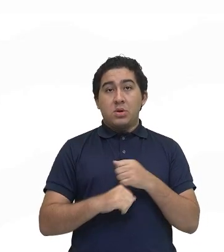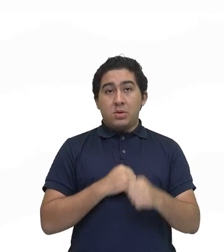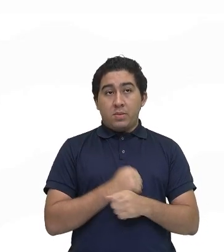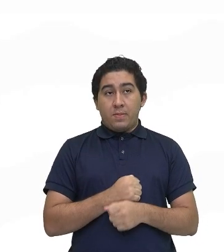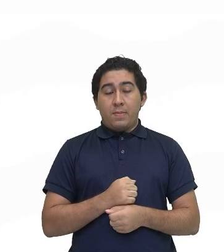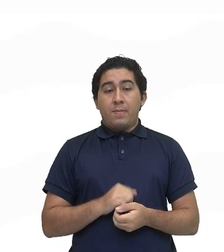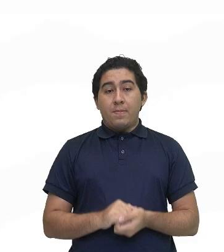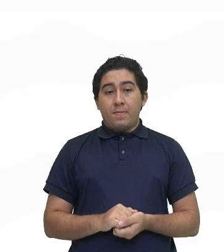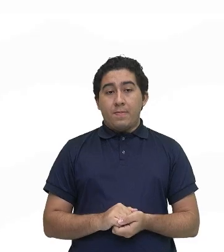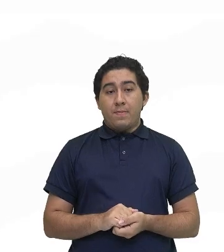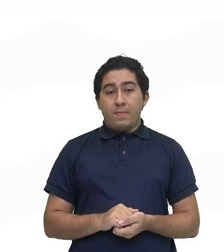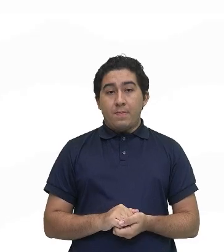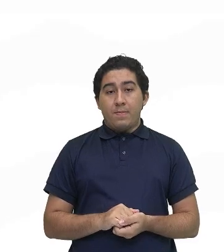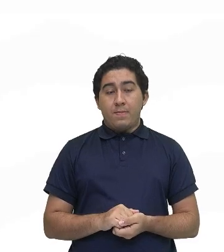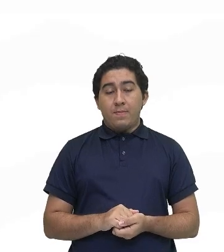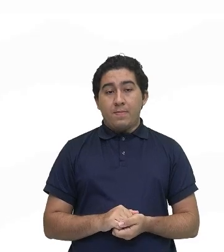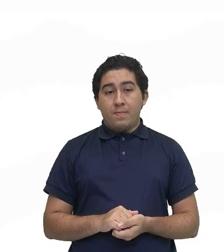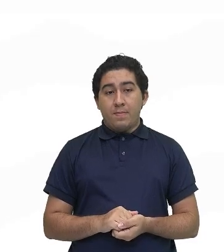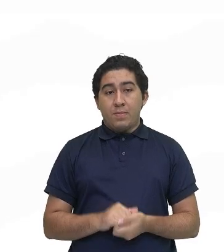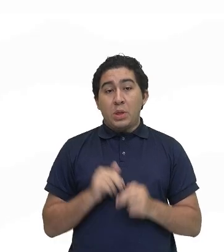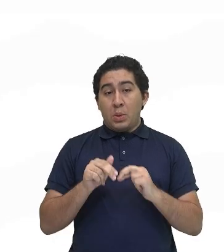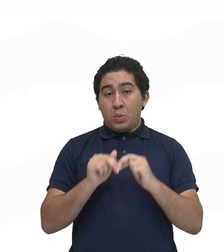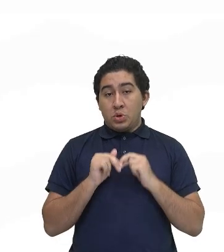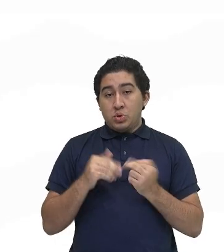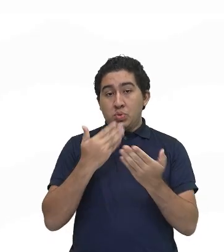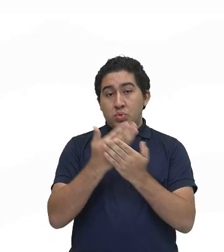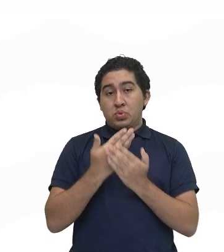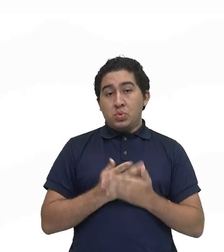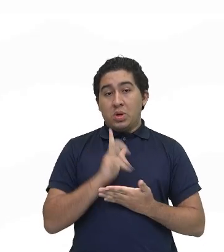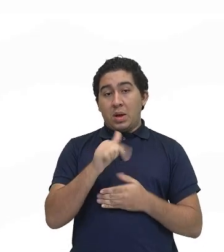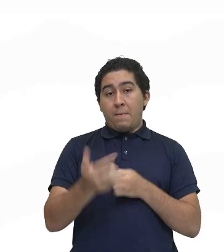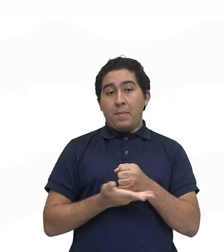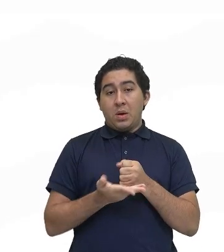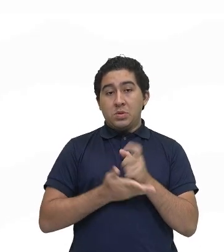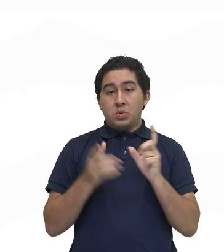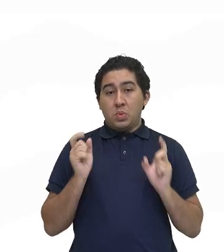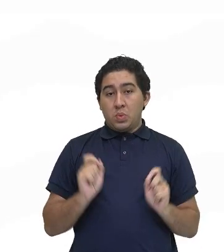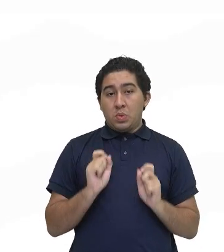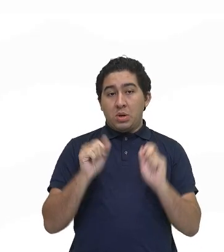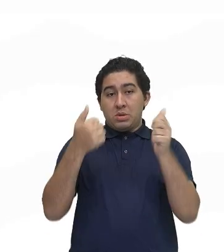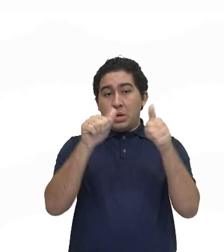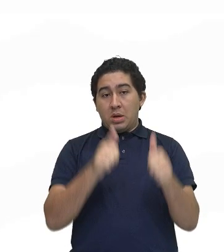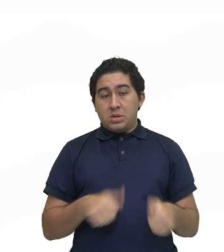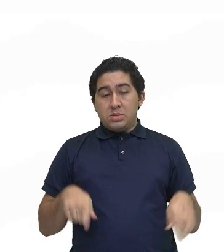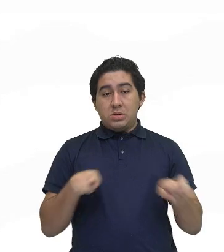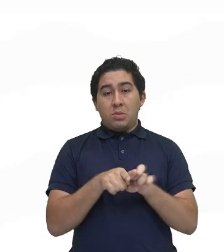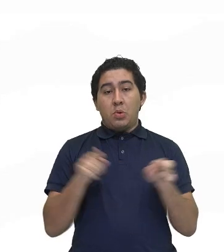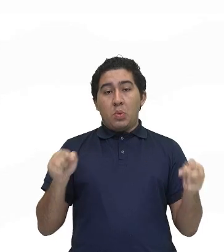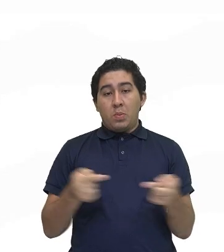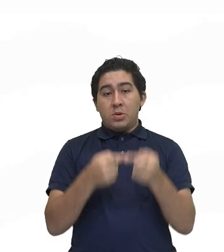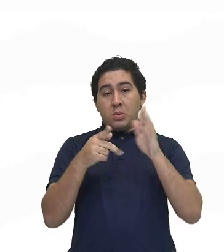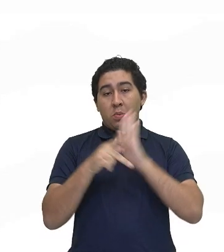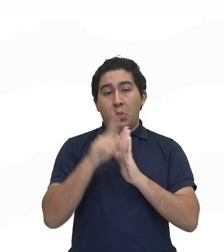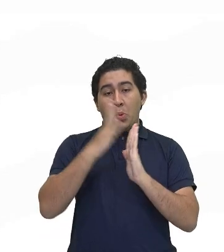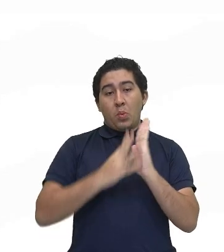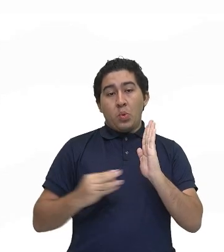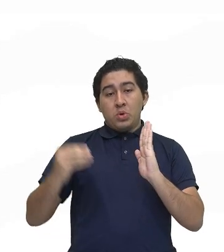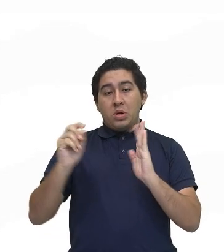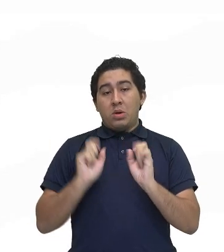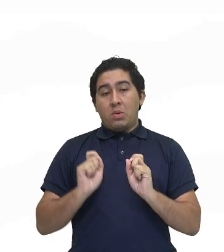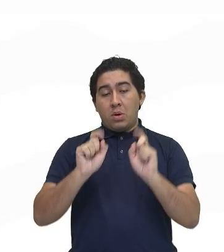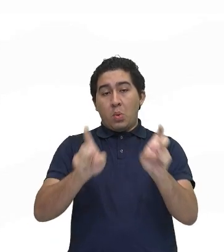anos. Portanto, os estudos se baseiam em quê? Em análises elaboradas